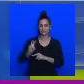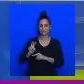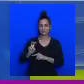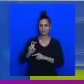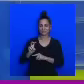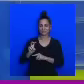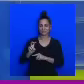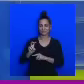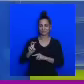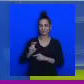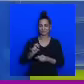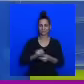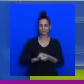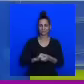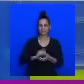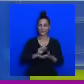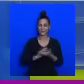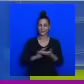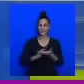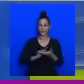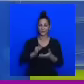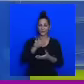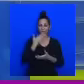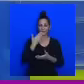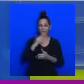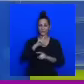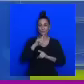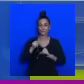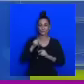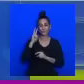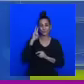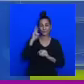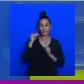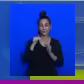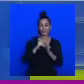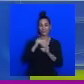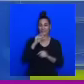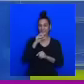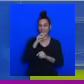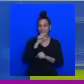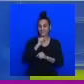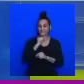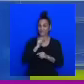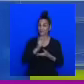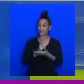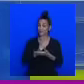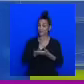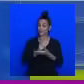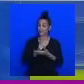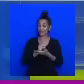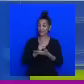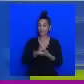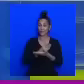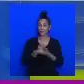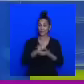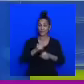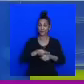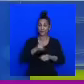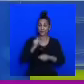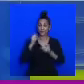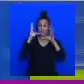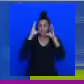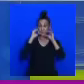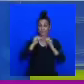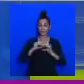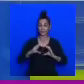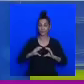Azul 05. Loto Fácil, com sorteios de segunda a sábado, sempre a partir das 8 da noite.